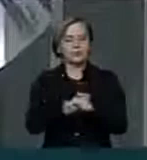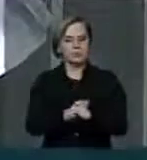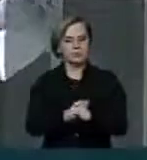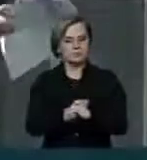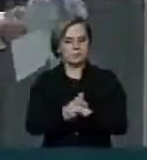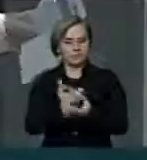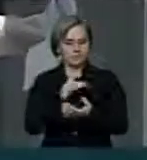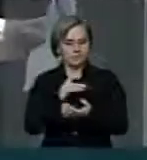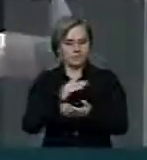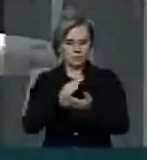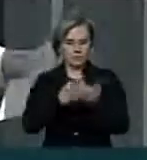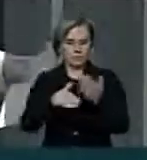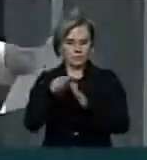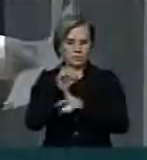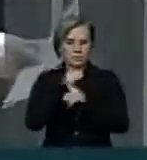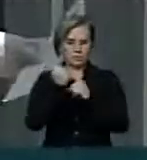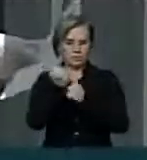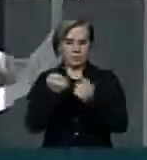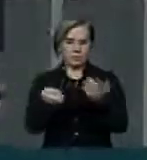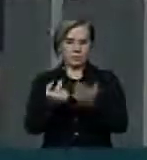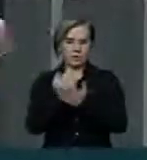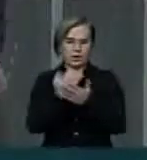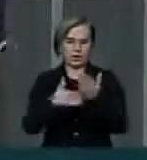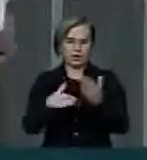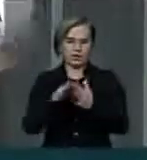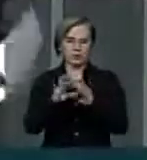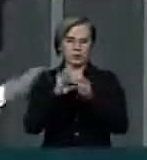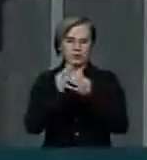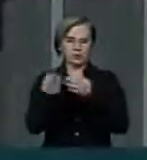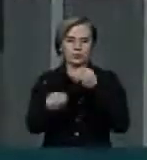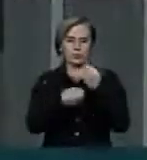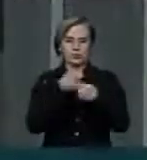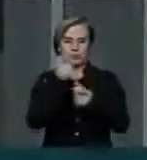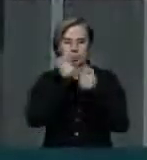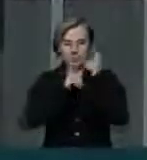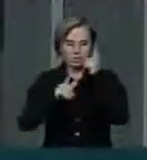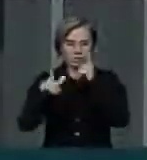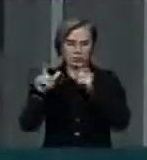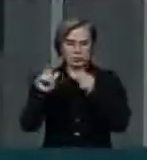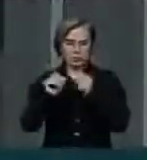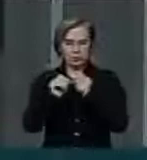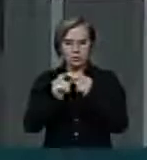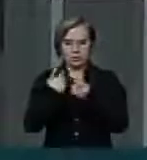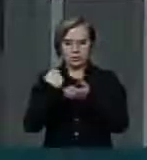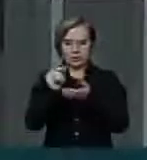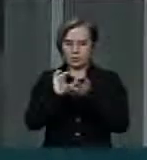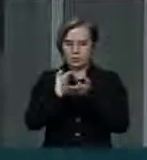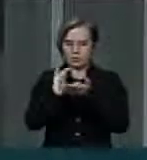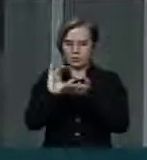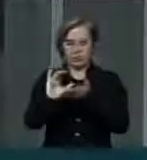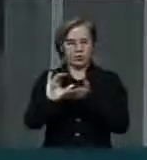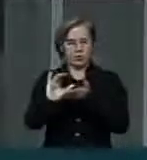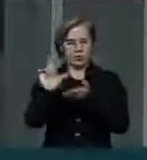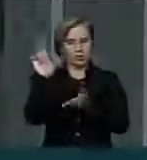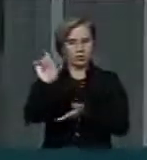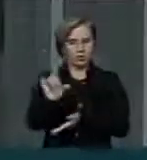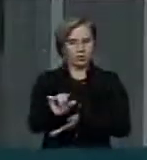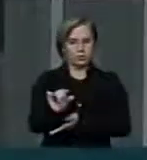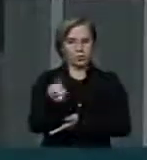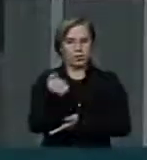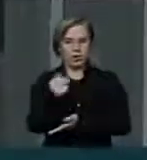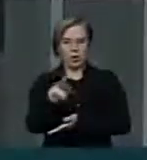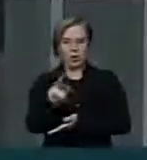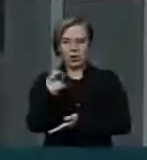a sociedade pagando o conjunto da tarifa, seja com um recurso menor,